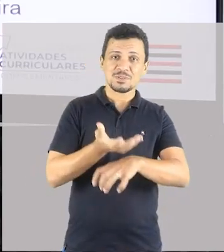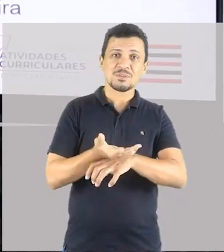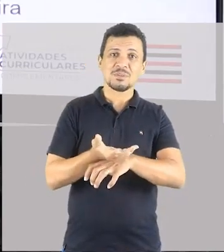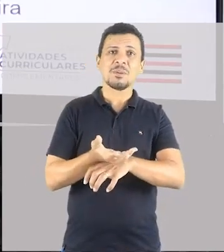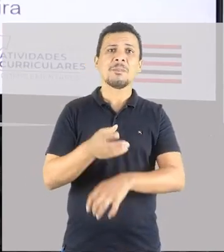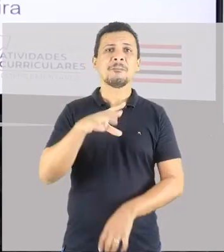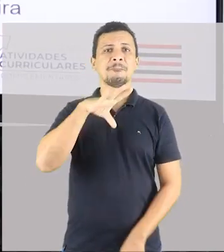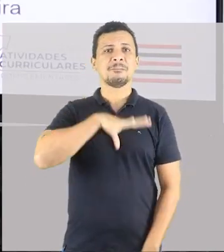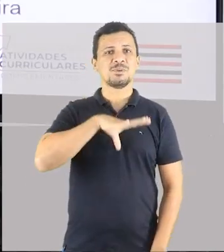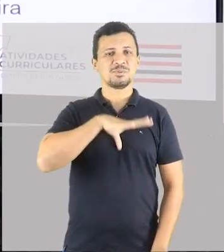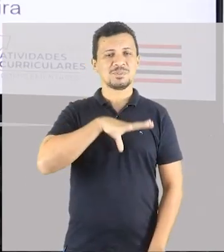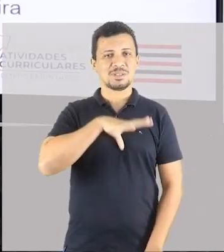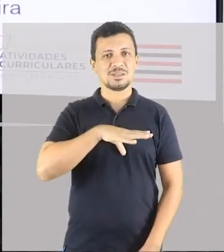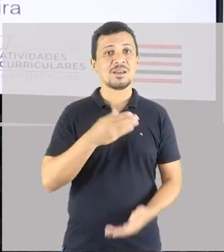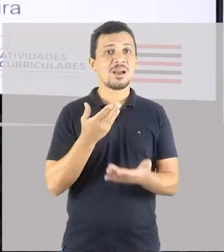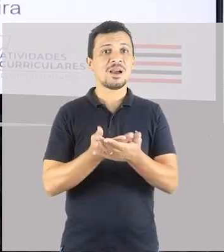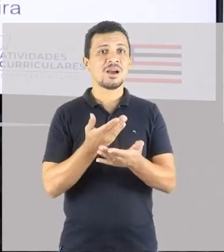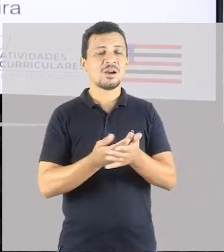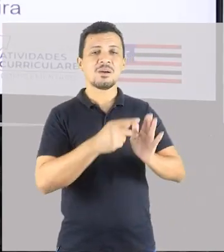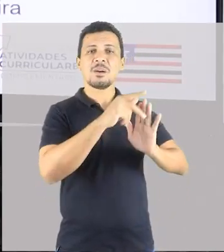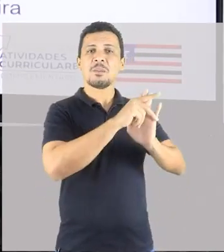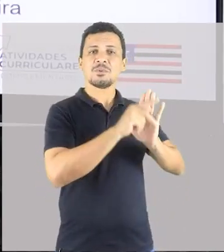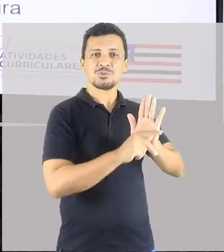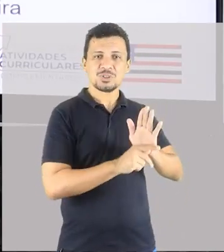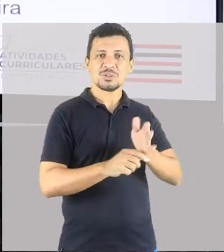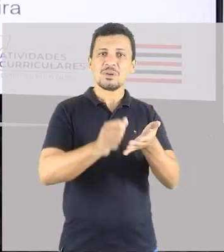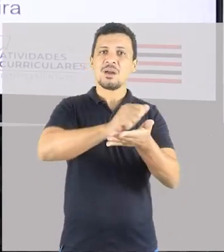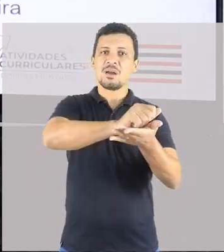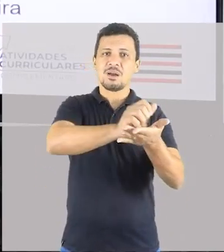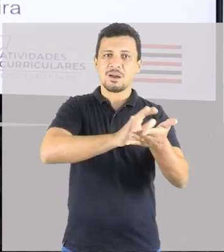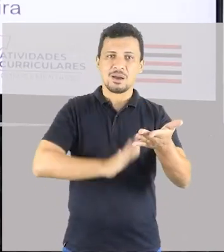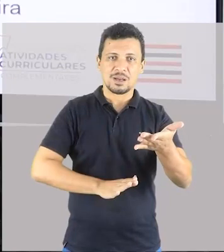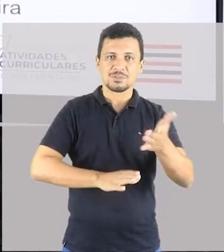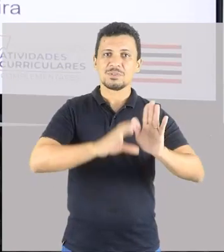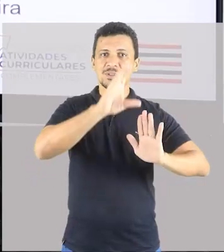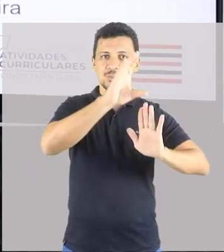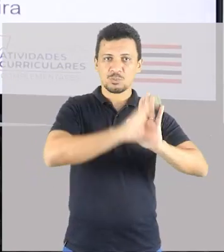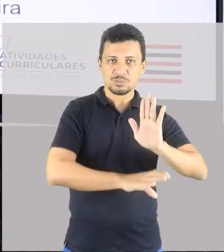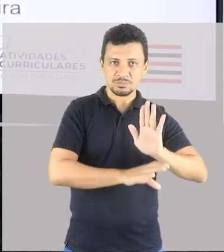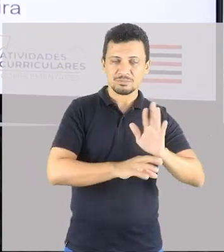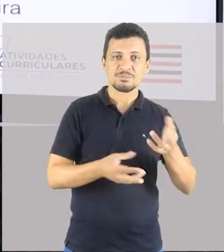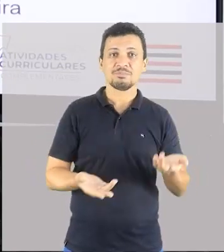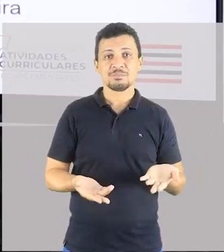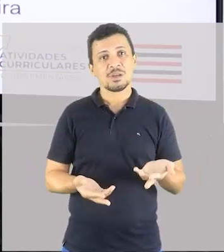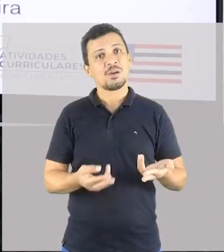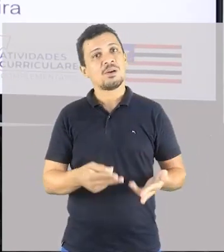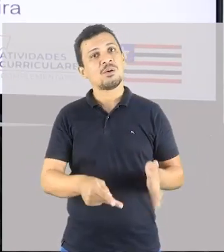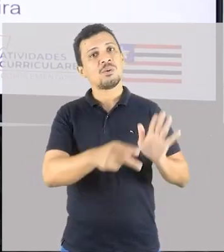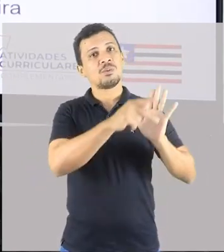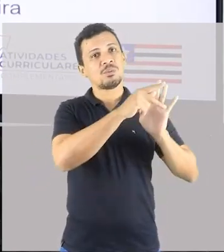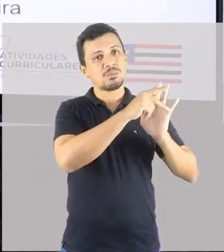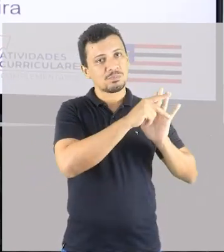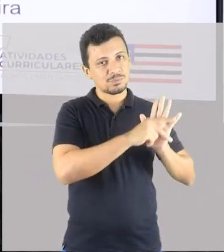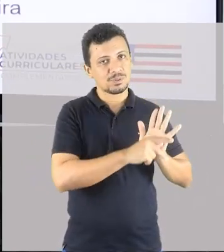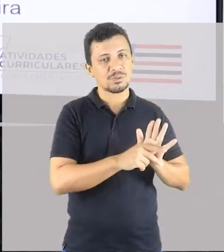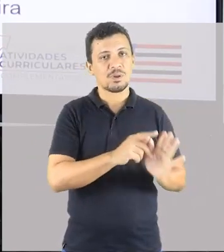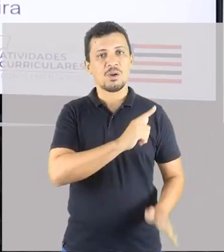uma aula do nosso projeto Atividades Curriculares, uma iniciativa do governo do estado do